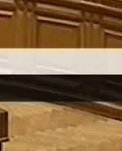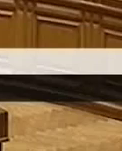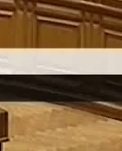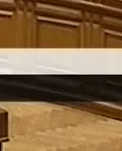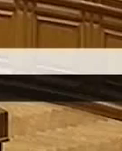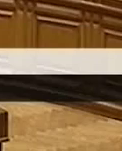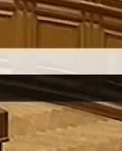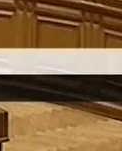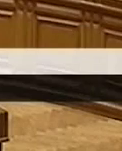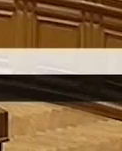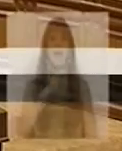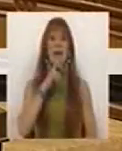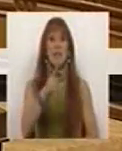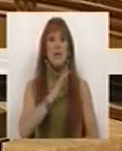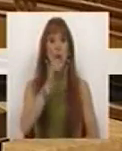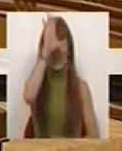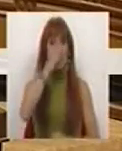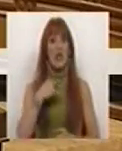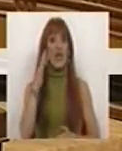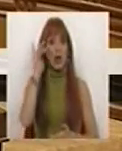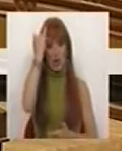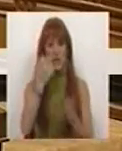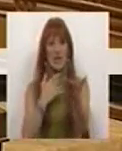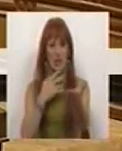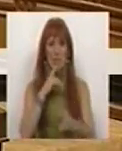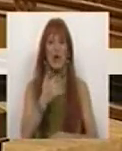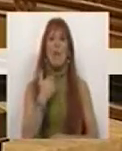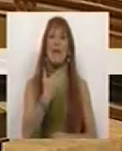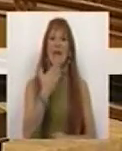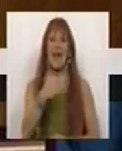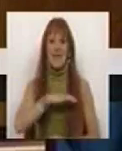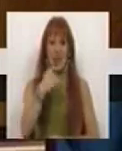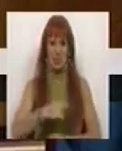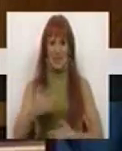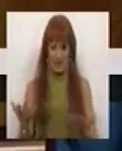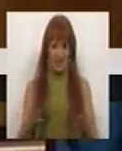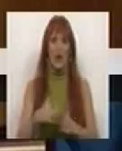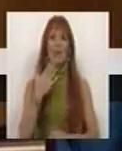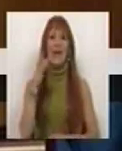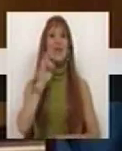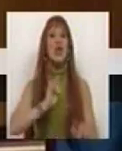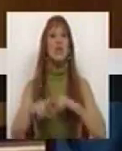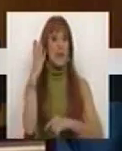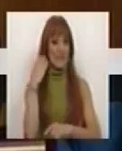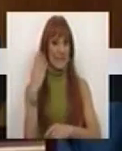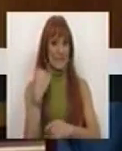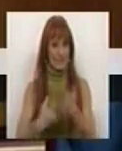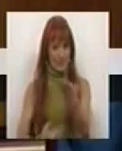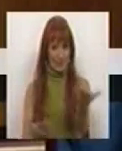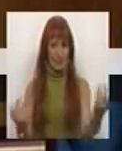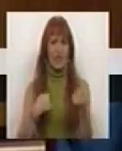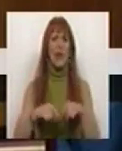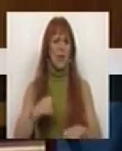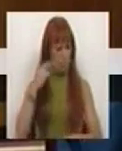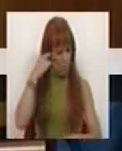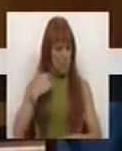como puder e se quiser, o Sr. Primeiro-Ministro António Costa. Muito obrigado, Sr. Presidente. Muito obrigado, Sra. Deputada Catarina Martins. Nós